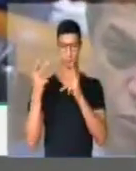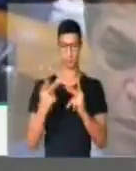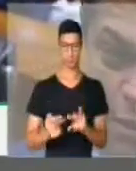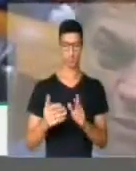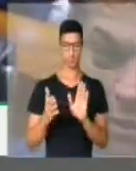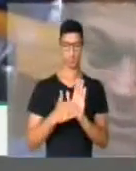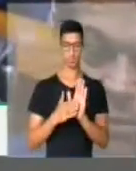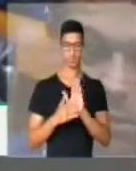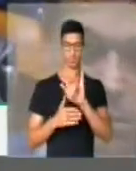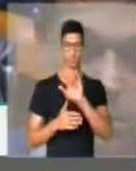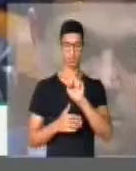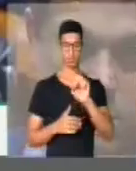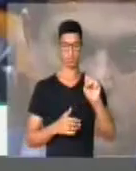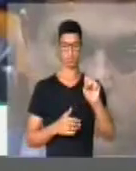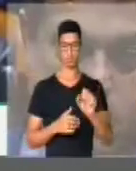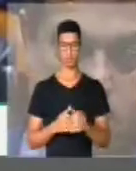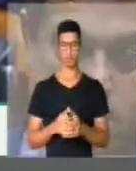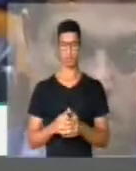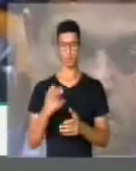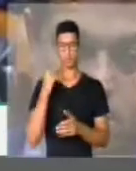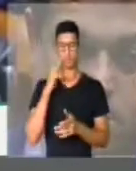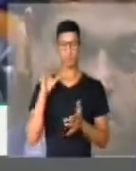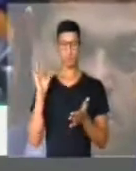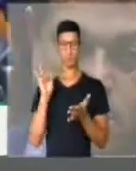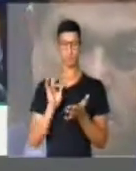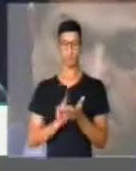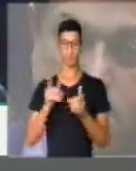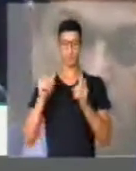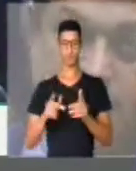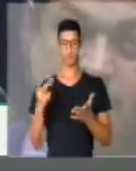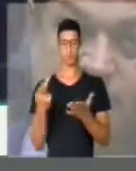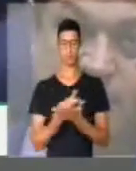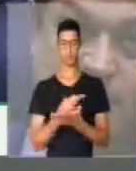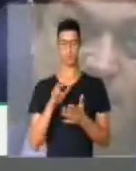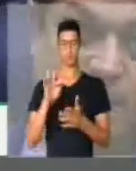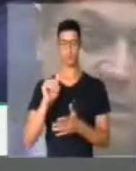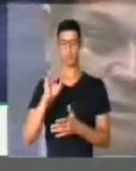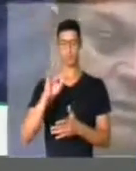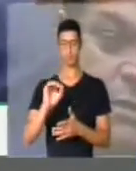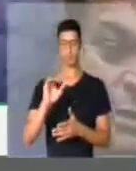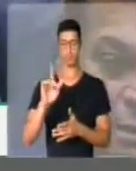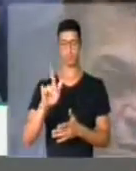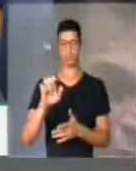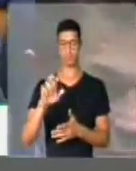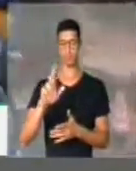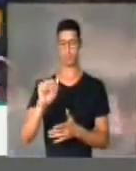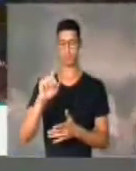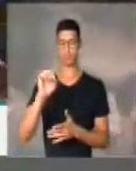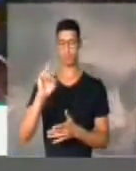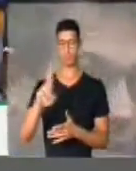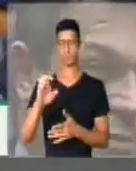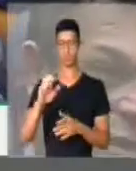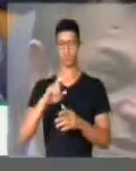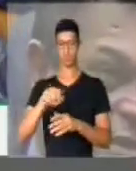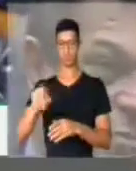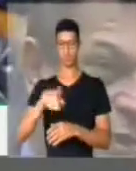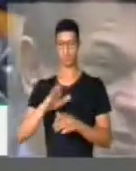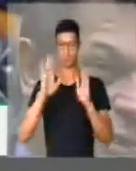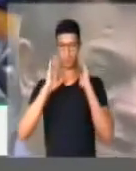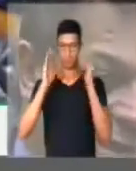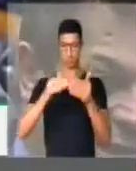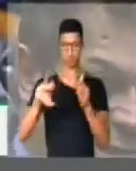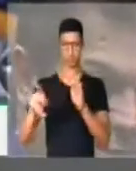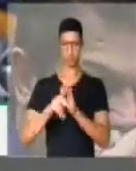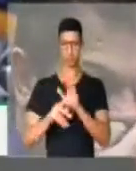que trata do ISS, para exatamente onde acontece o fato gerador, para eliminar essa